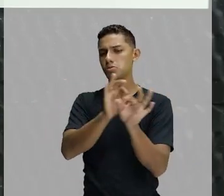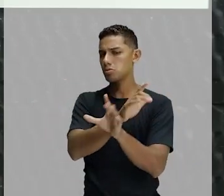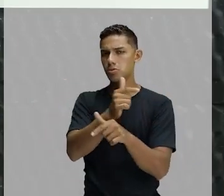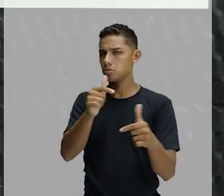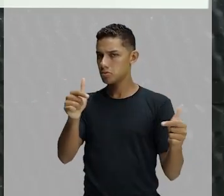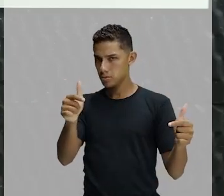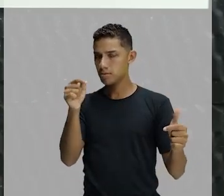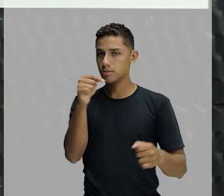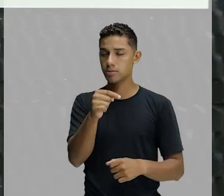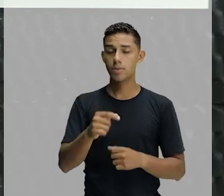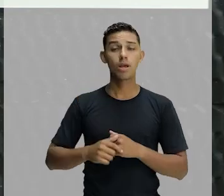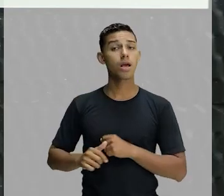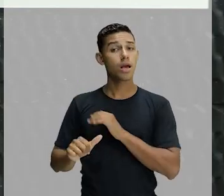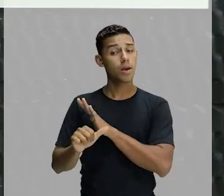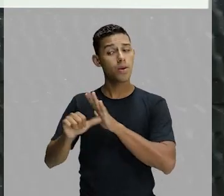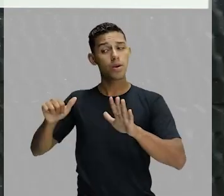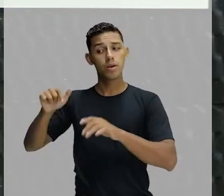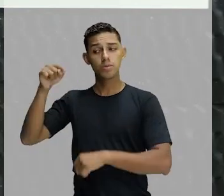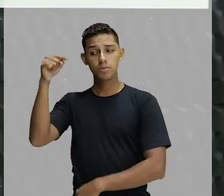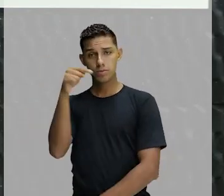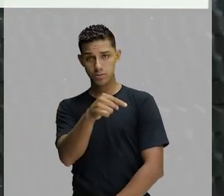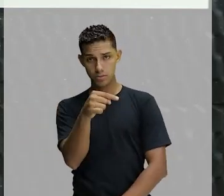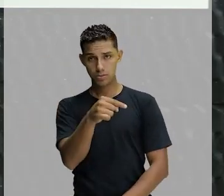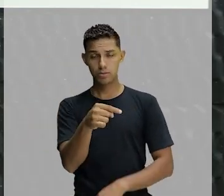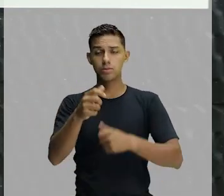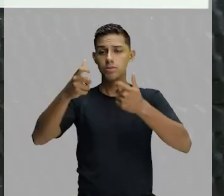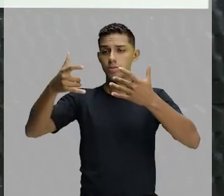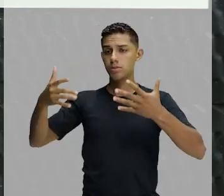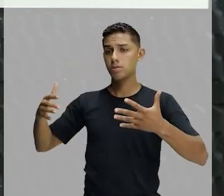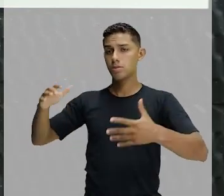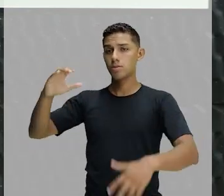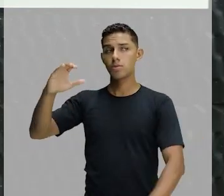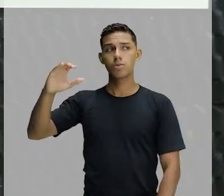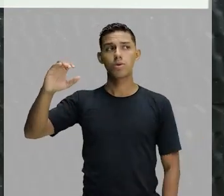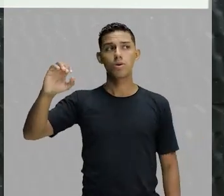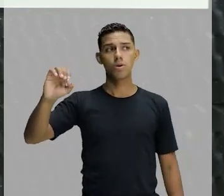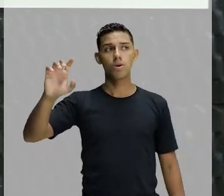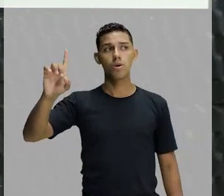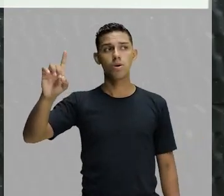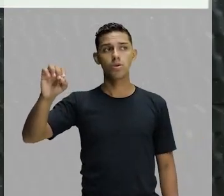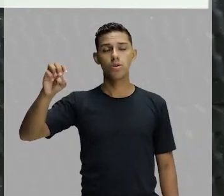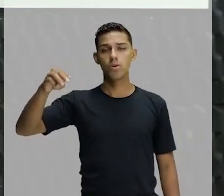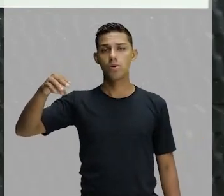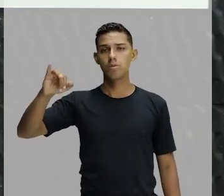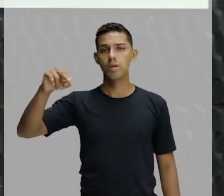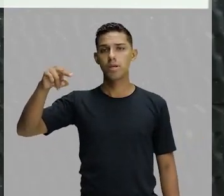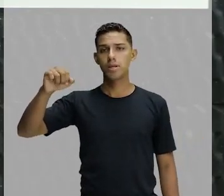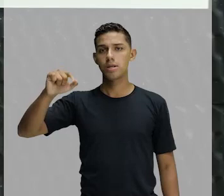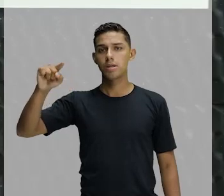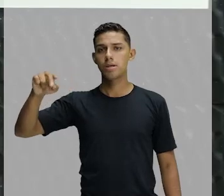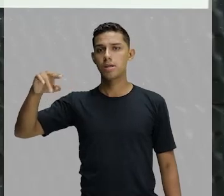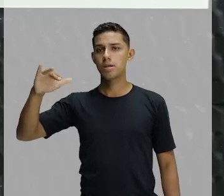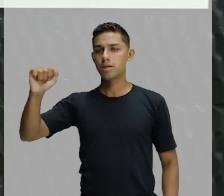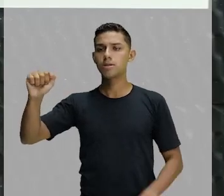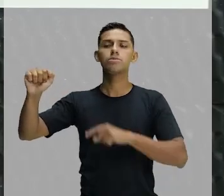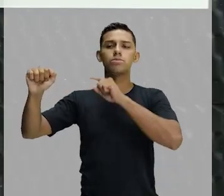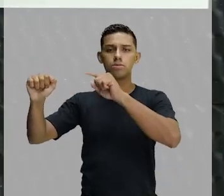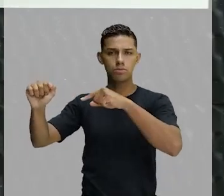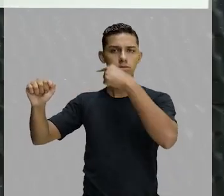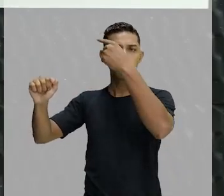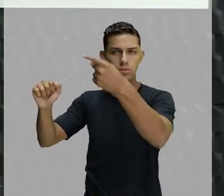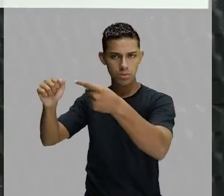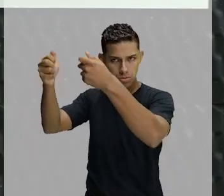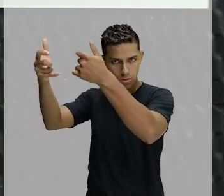dominância incompleta e a codominância nós vamos trabalhar depois, certo? Então, como exemplo de